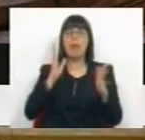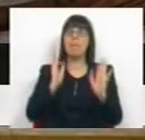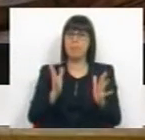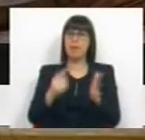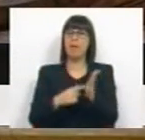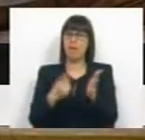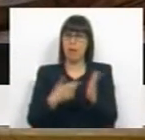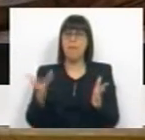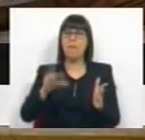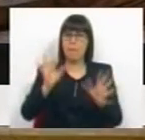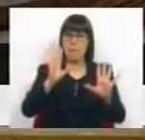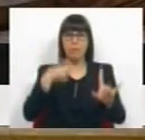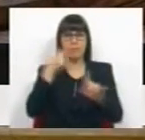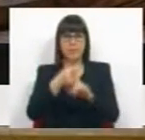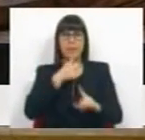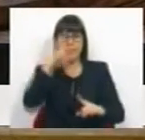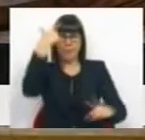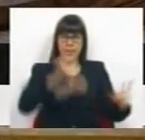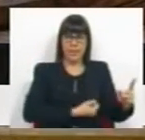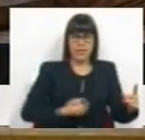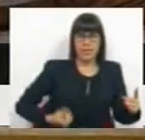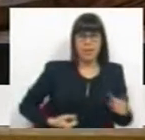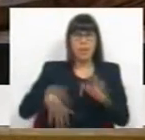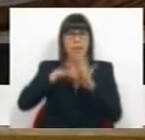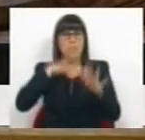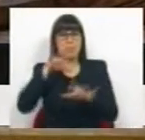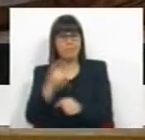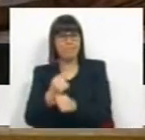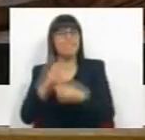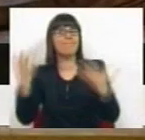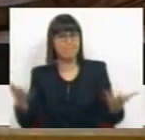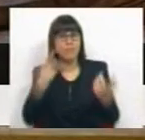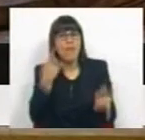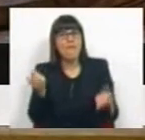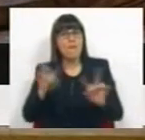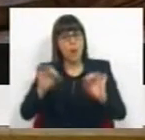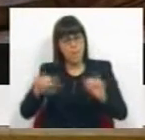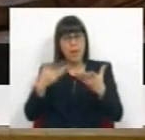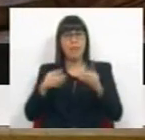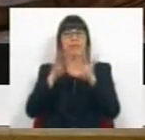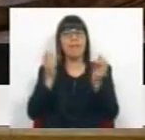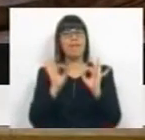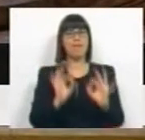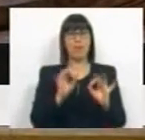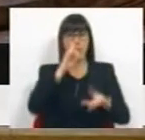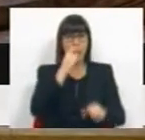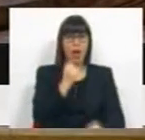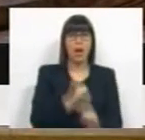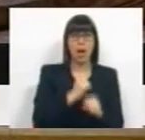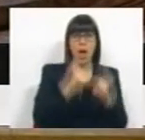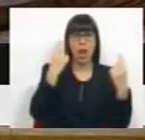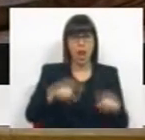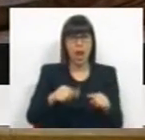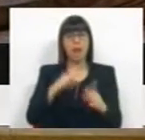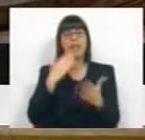mais, muito mais. É preciso combater o desemprego e a precariedade laboral, repor o princípio do tratamento mais favorável para quem trabalha